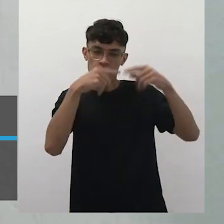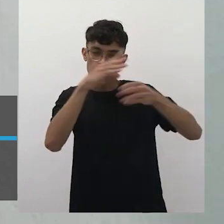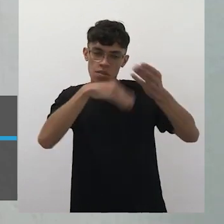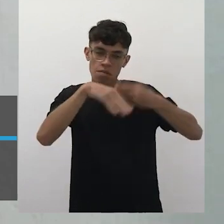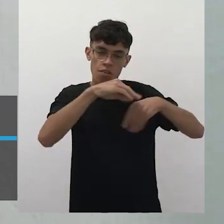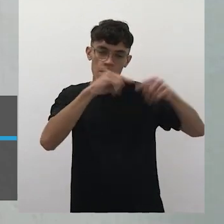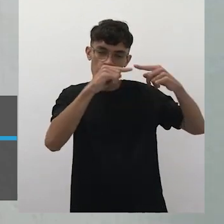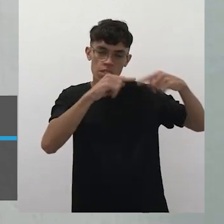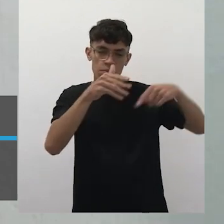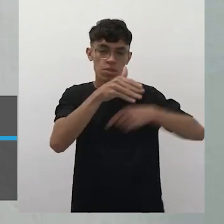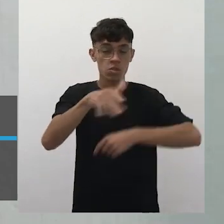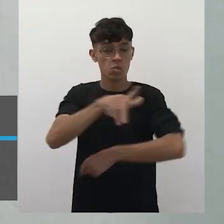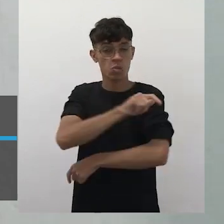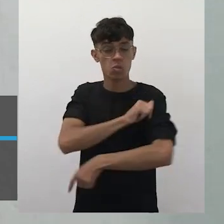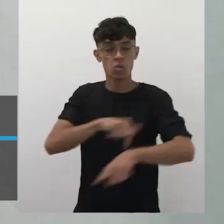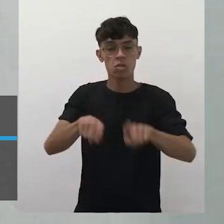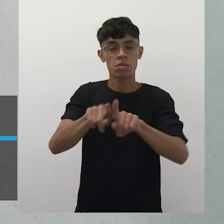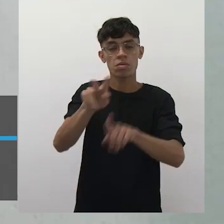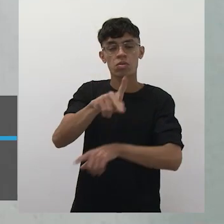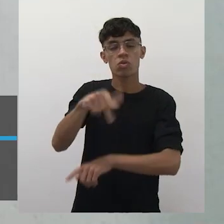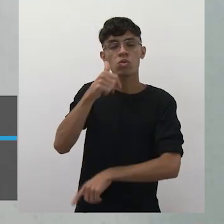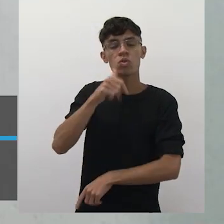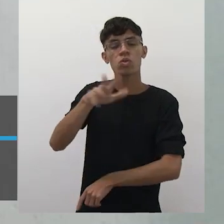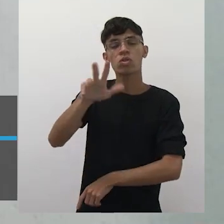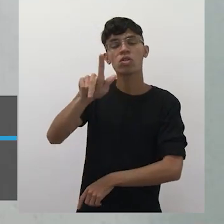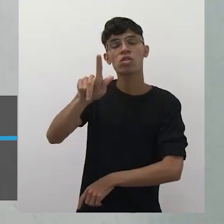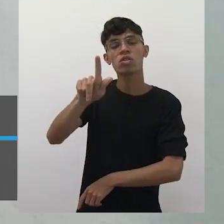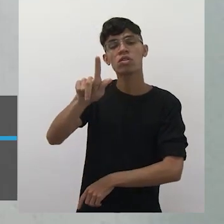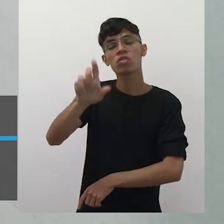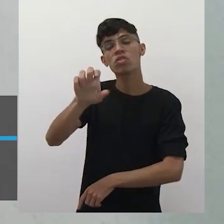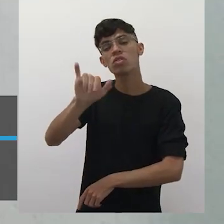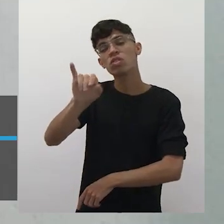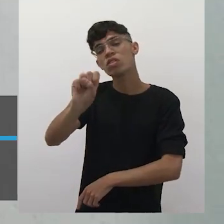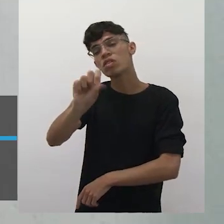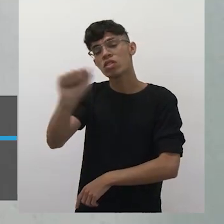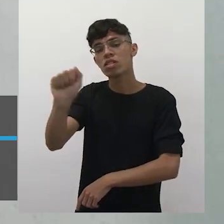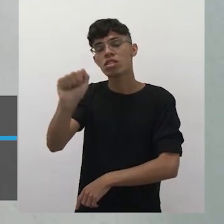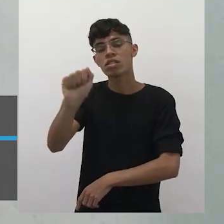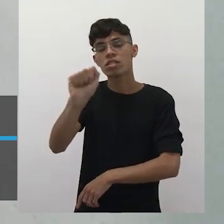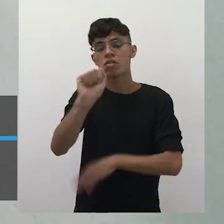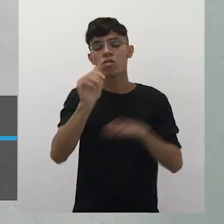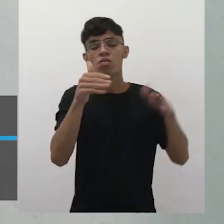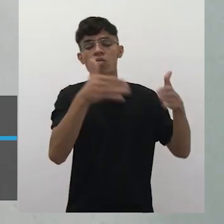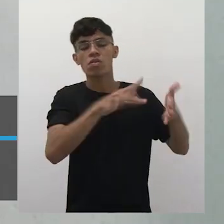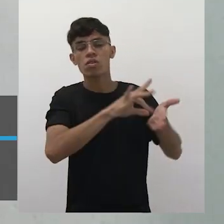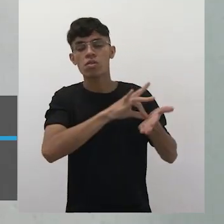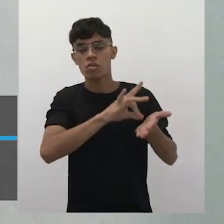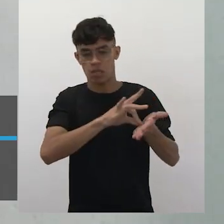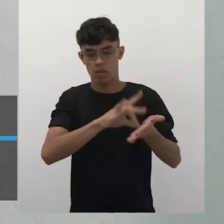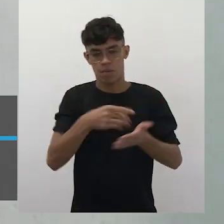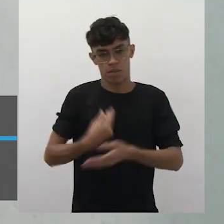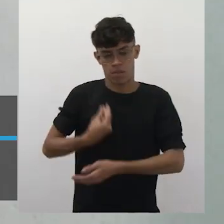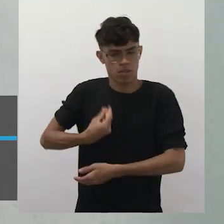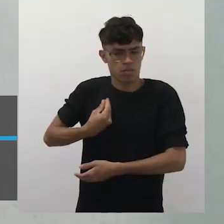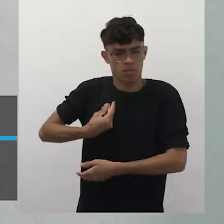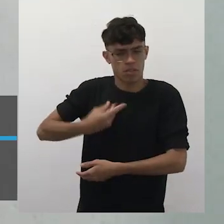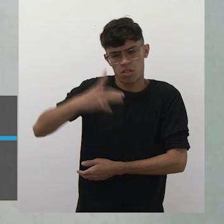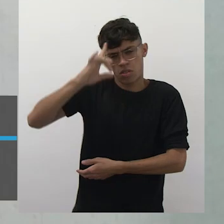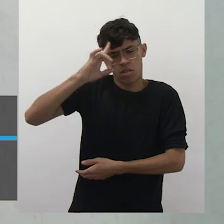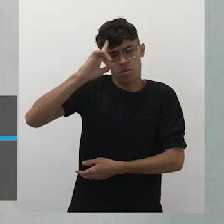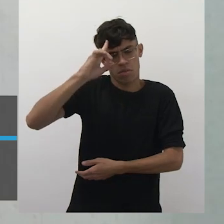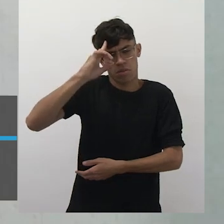aluno. Professora Zeisa nos traz a questão da problematização à realidade, problematizando a